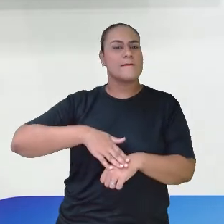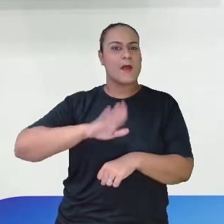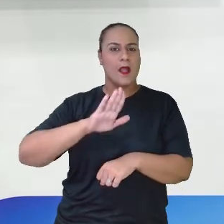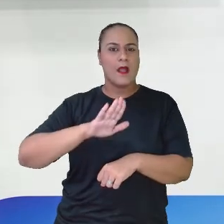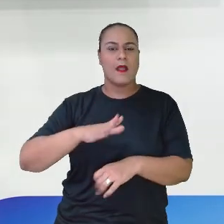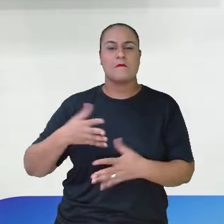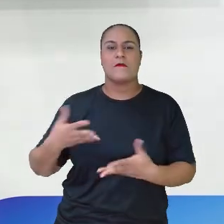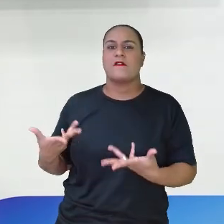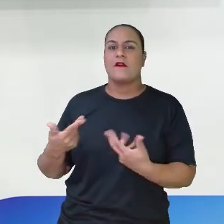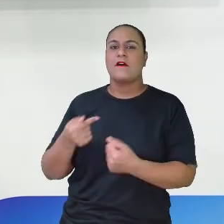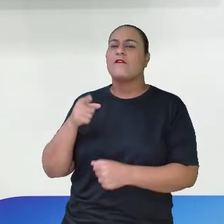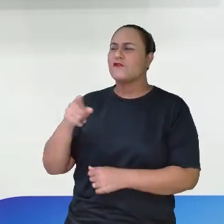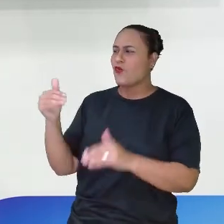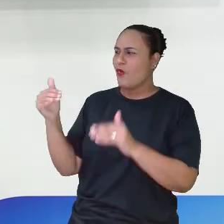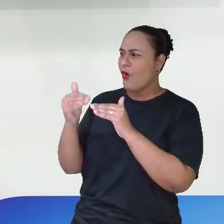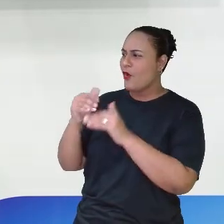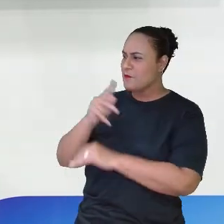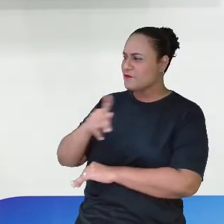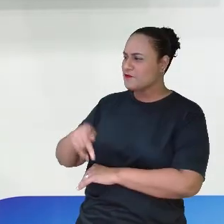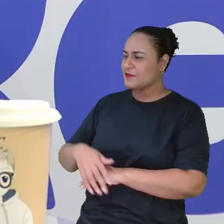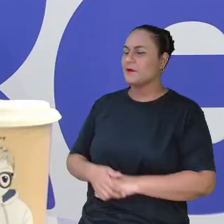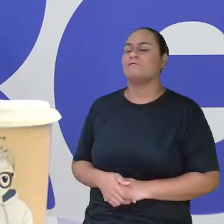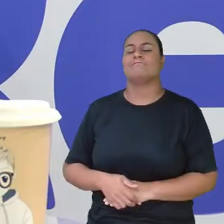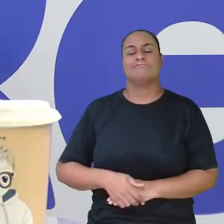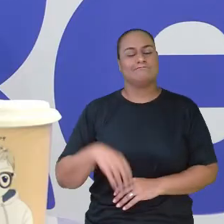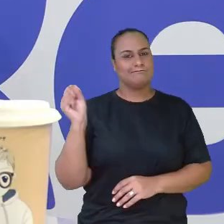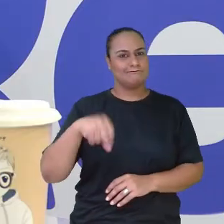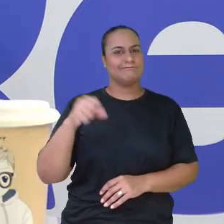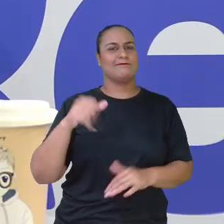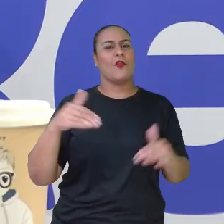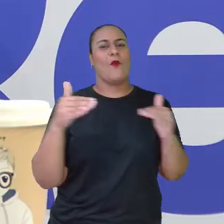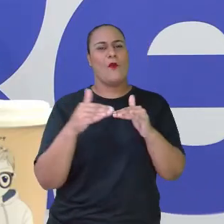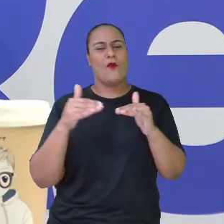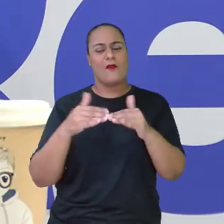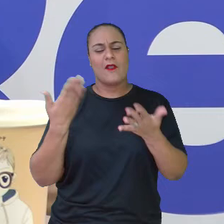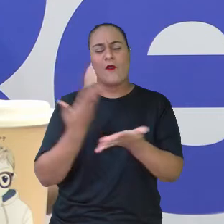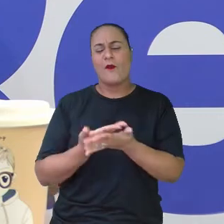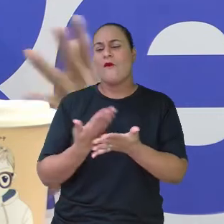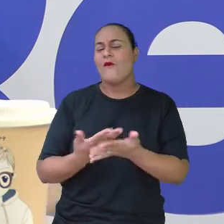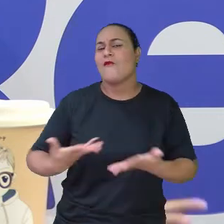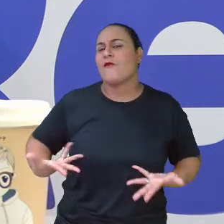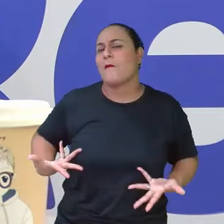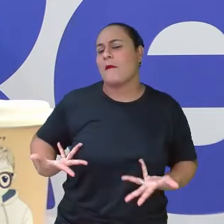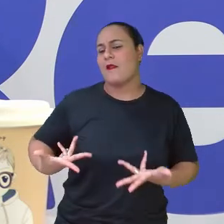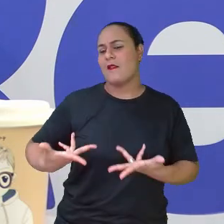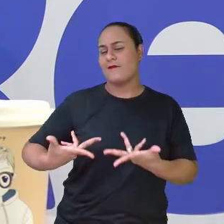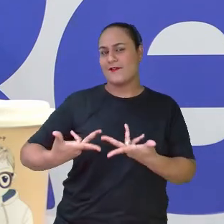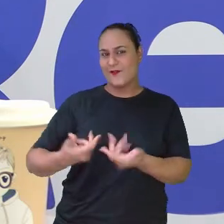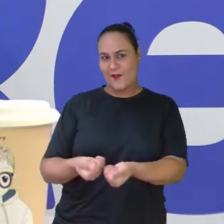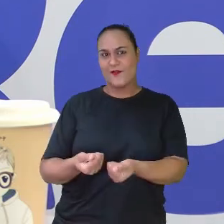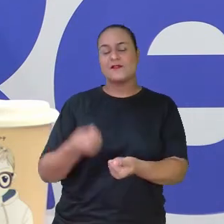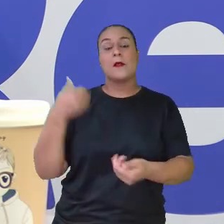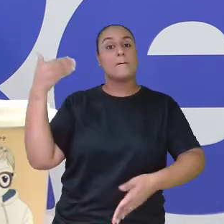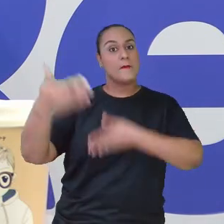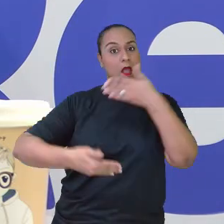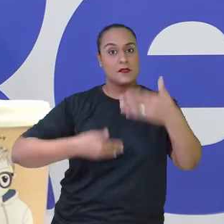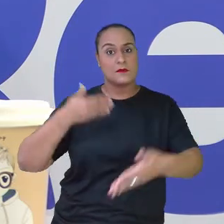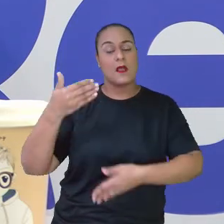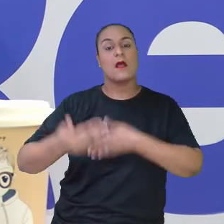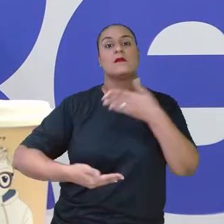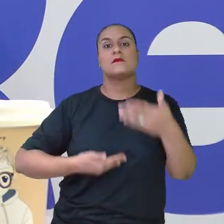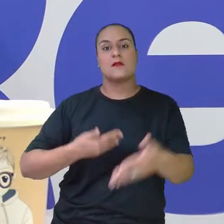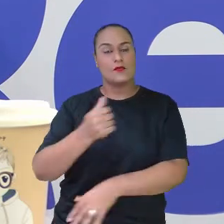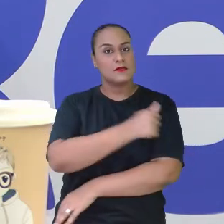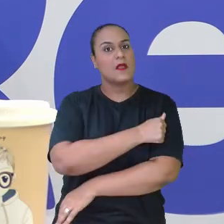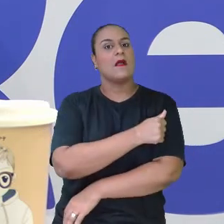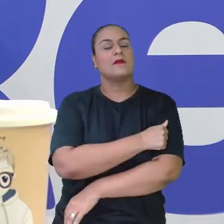que é que você acha, professora Márcia? A aula foi maravilhosa, né? Foi assim muito movimentada. Aí já fica também a